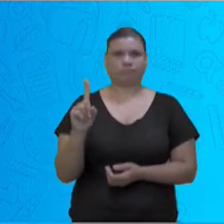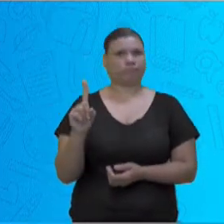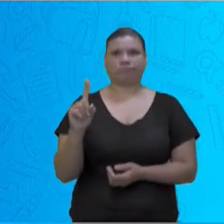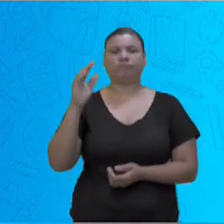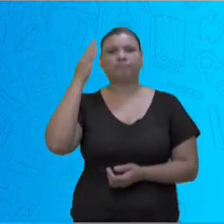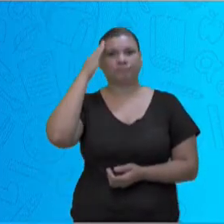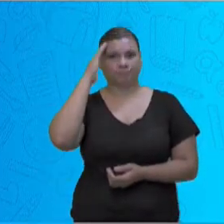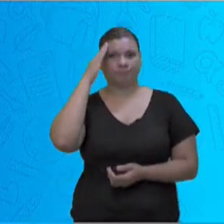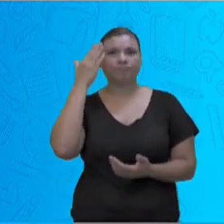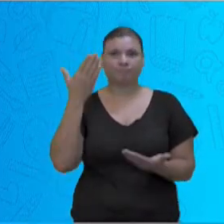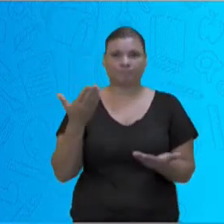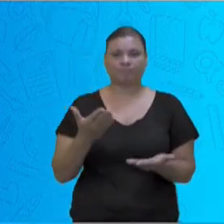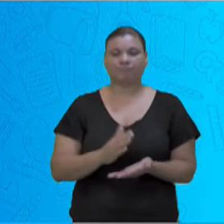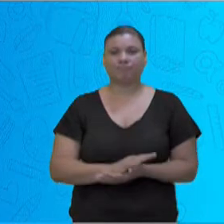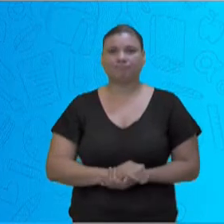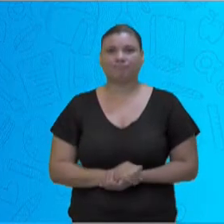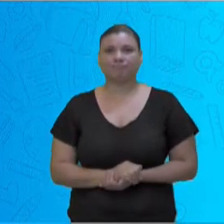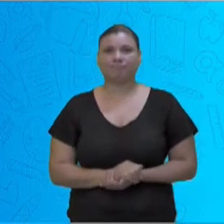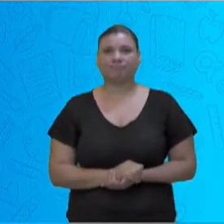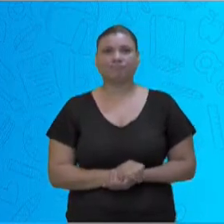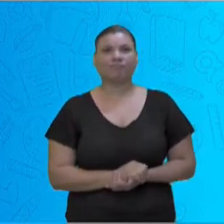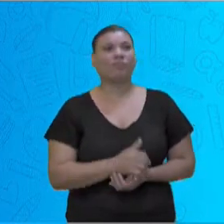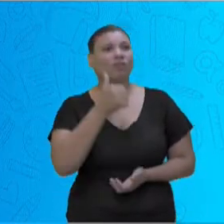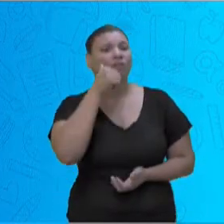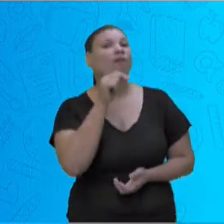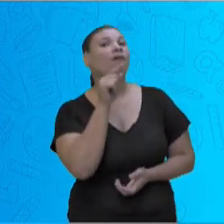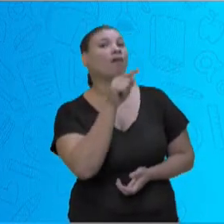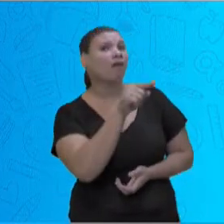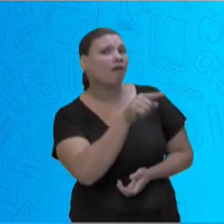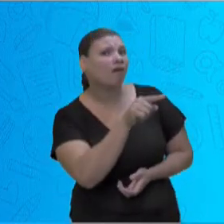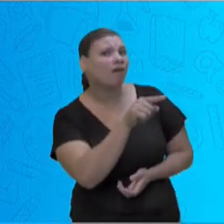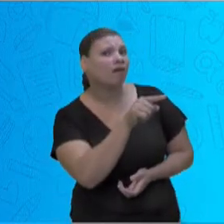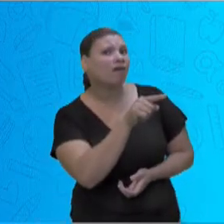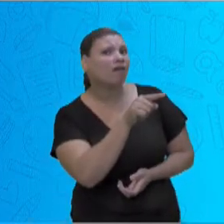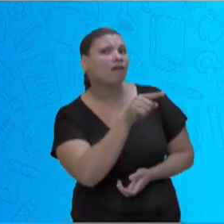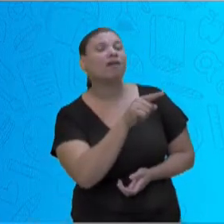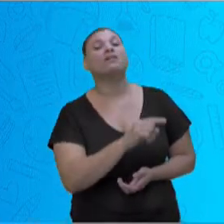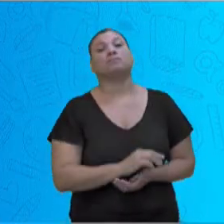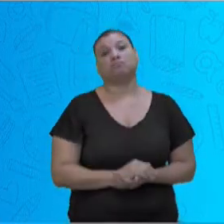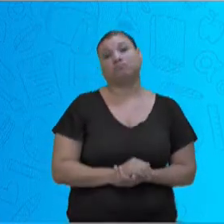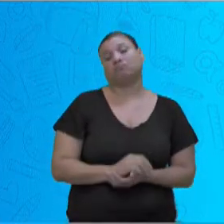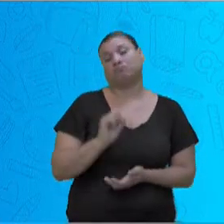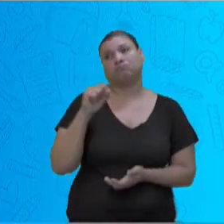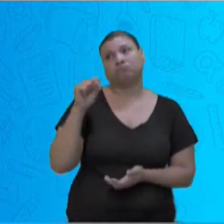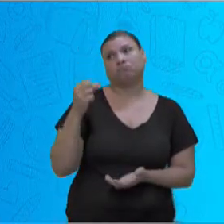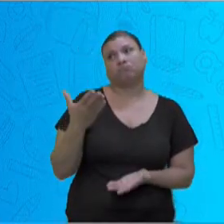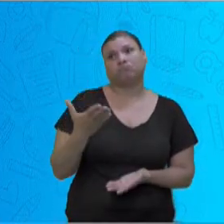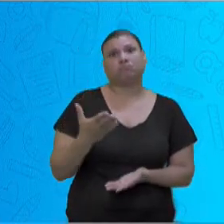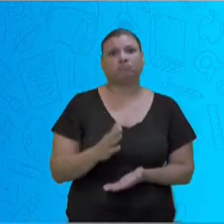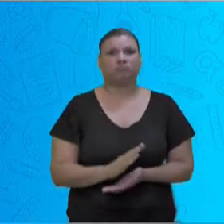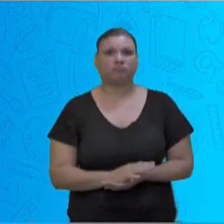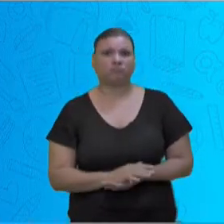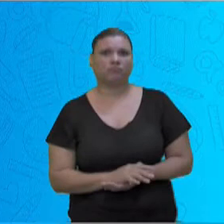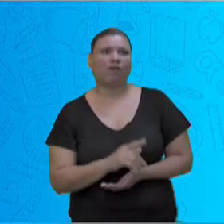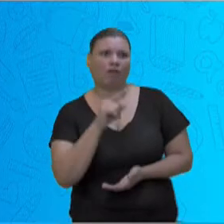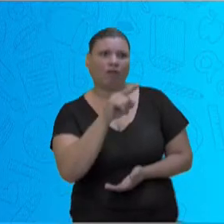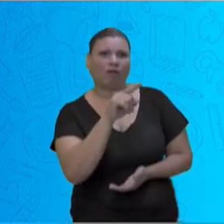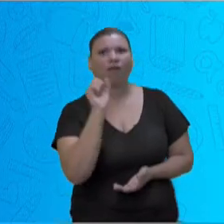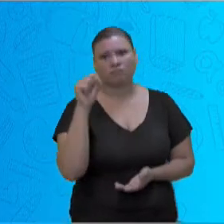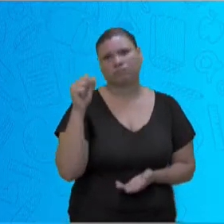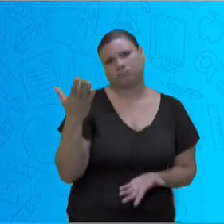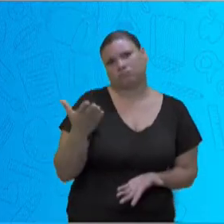fazer a mesma forma com is she. É ela. Ela. Yes, she is. Sim, é